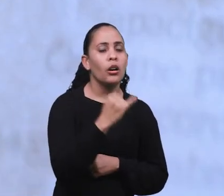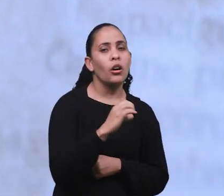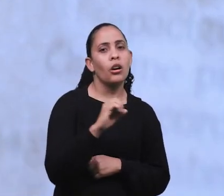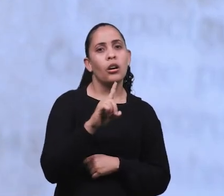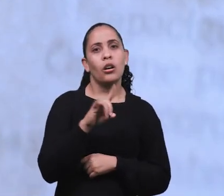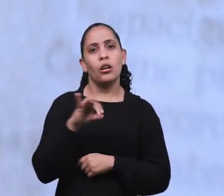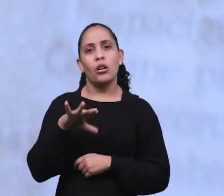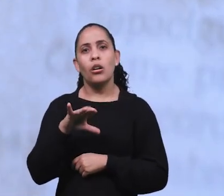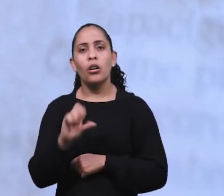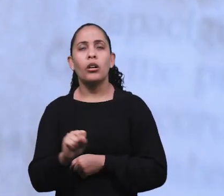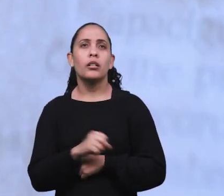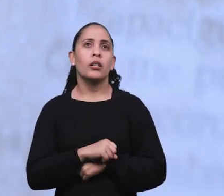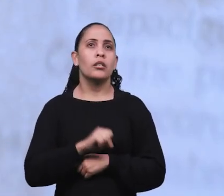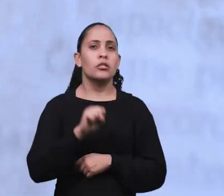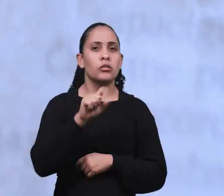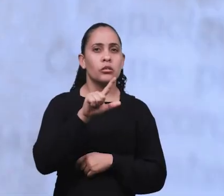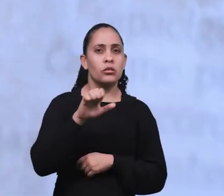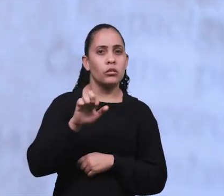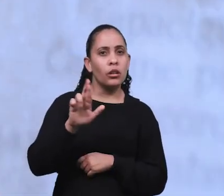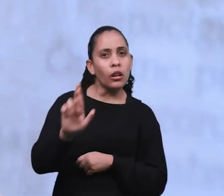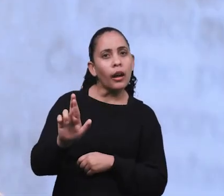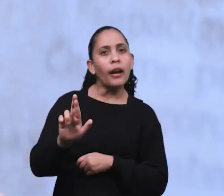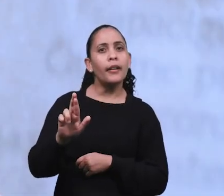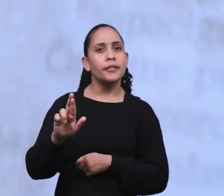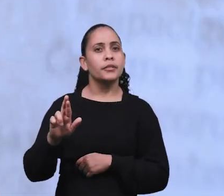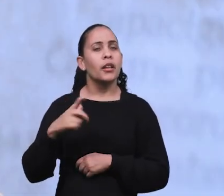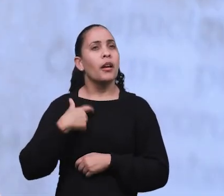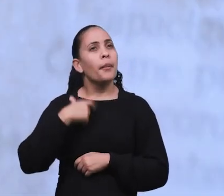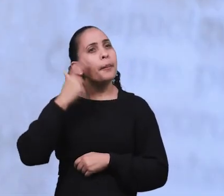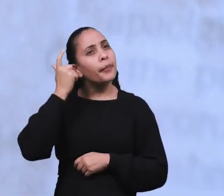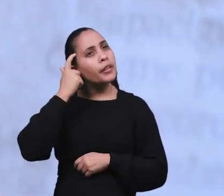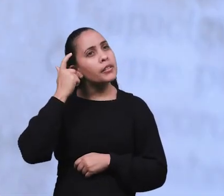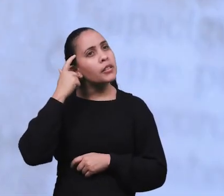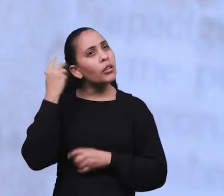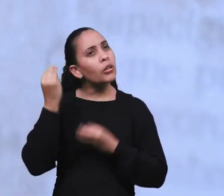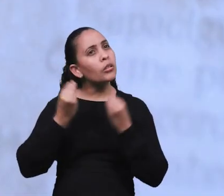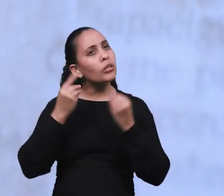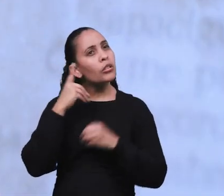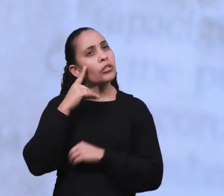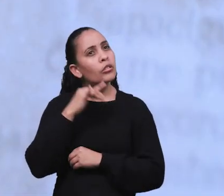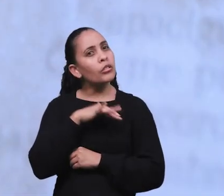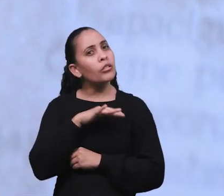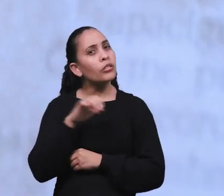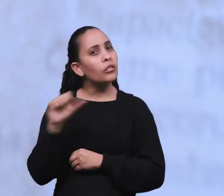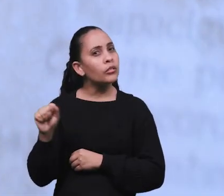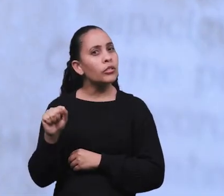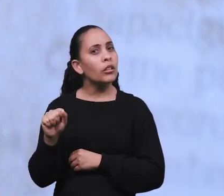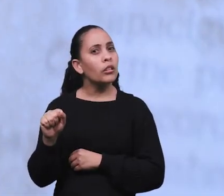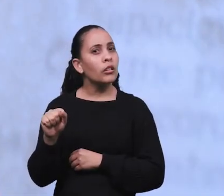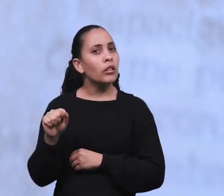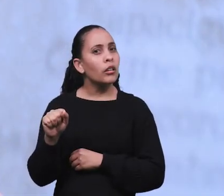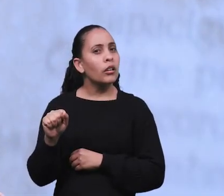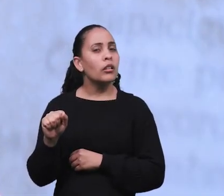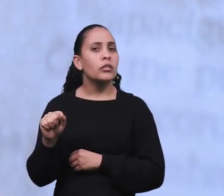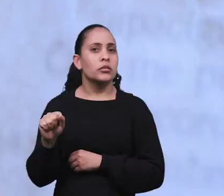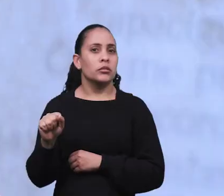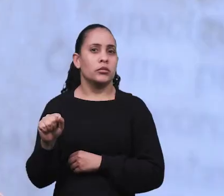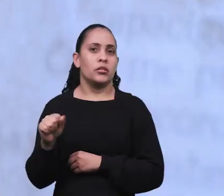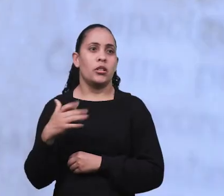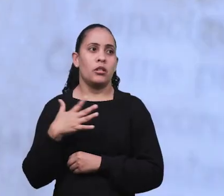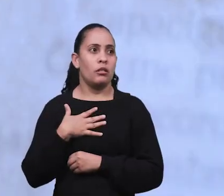Energia eólica, energia solar, já pensando até mesmo de um dia se deixar para trás